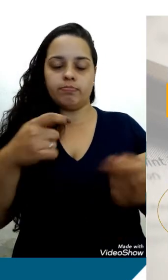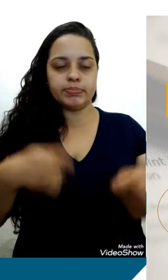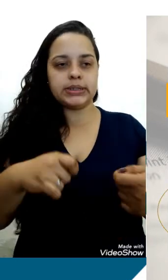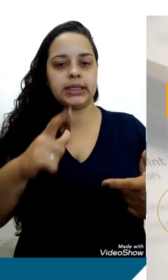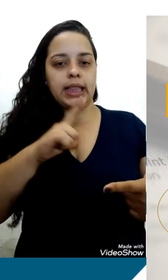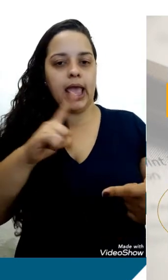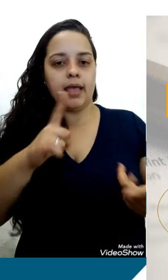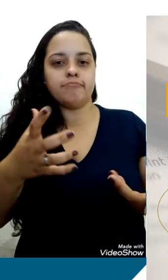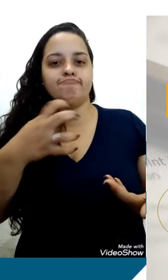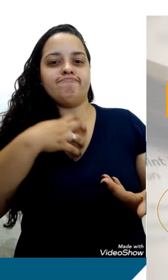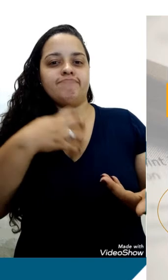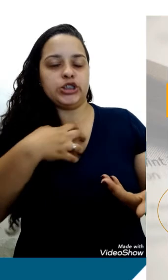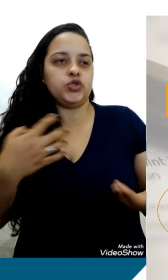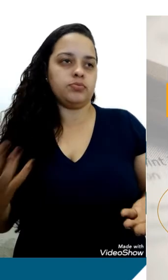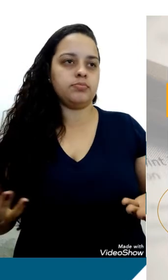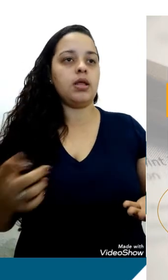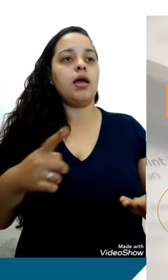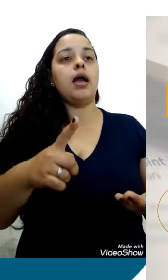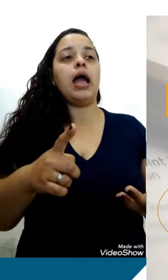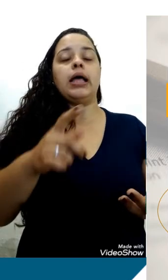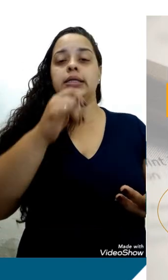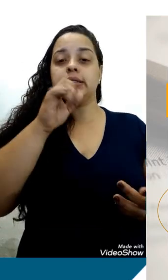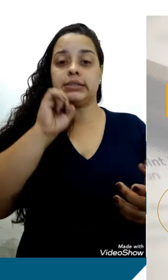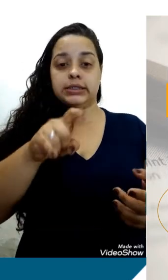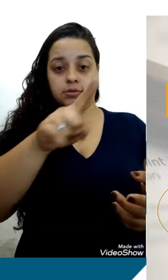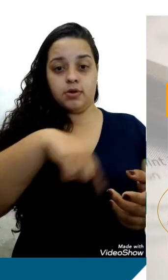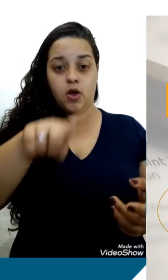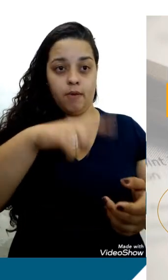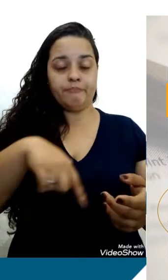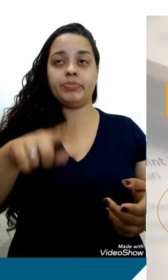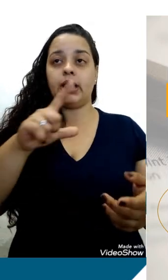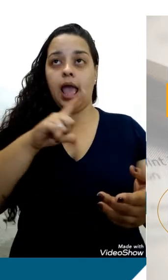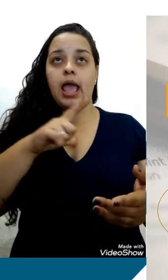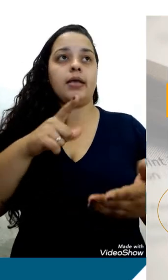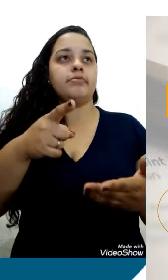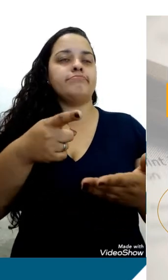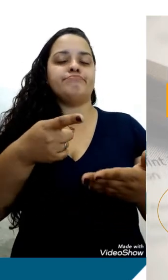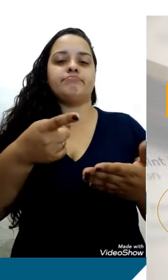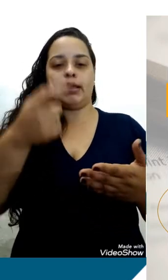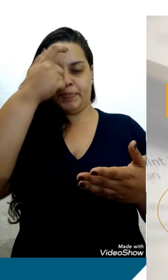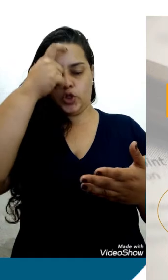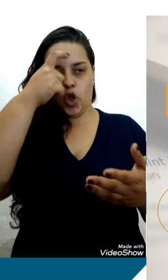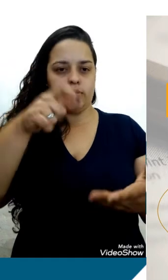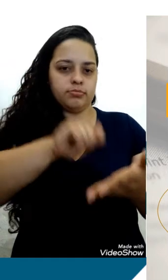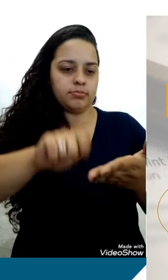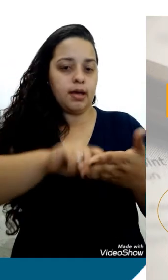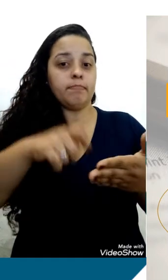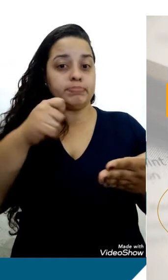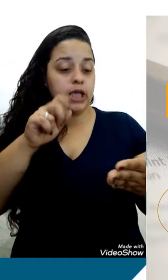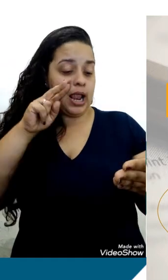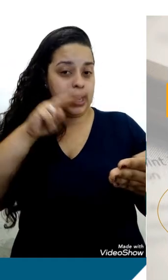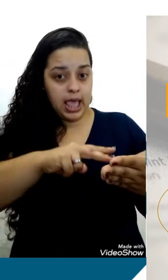importante ressaltar que, para o seu repertório ser analisado nas últimas duas qualidades, é necessário que ele seja inovador, ou